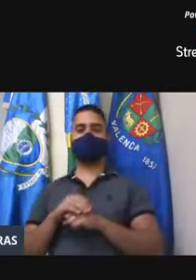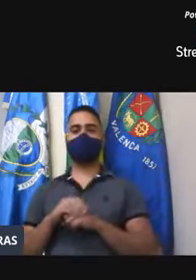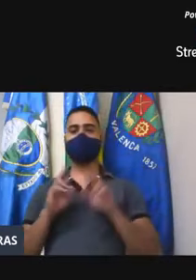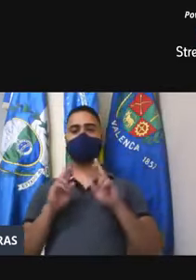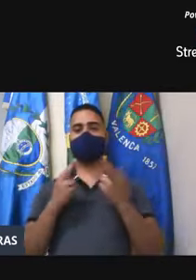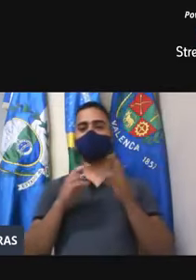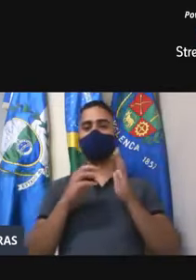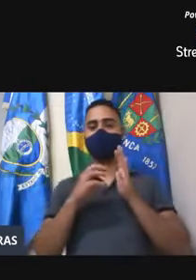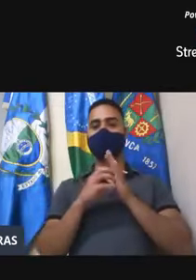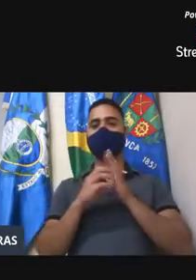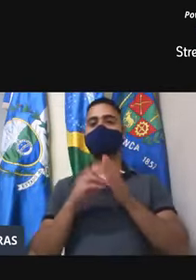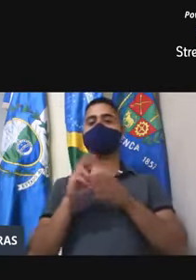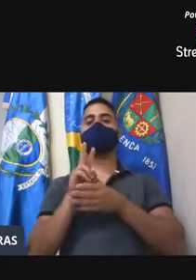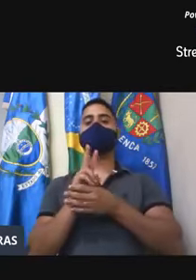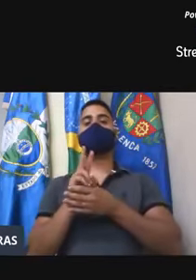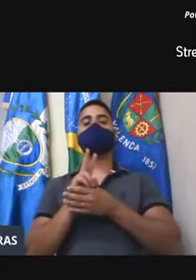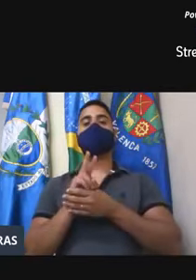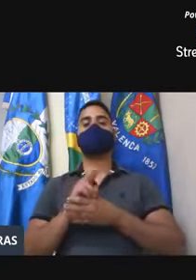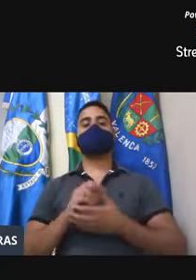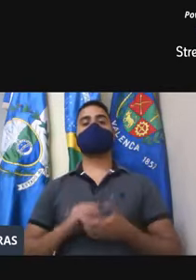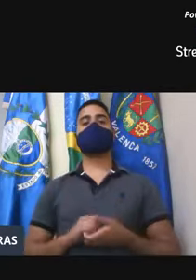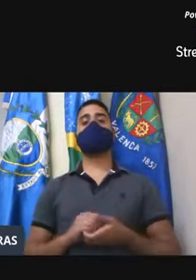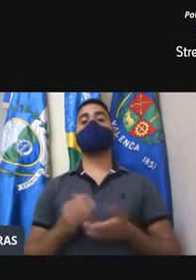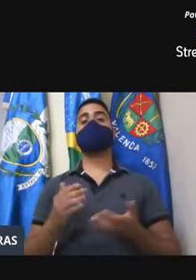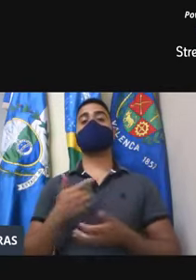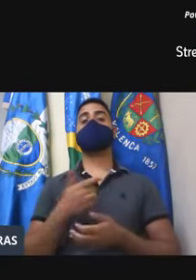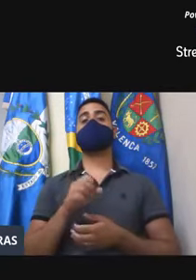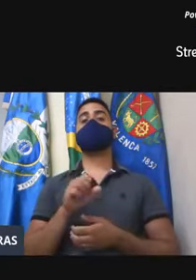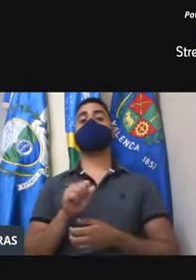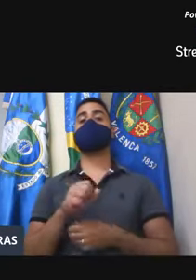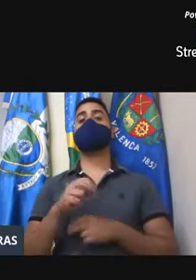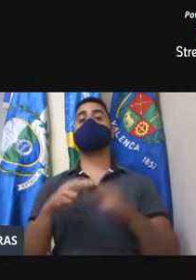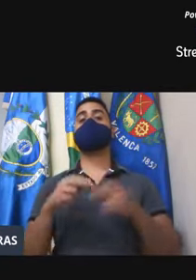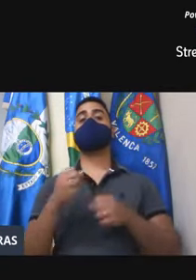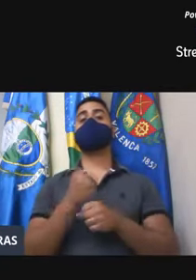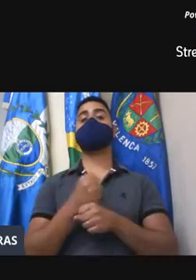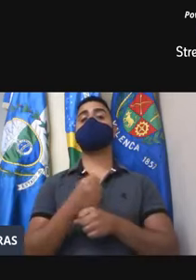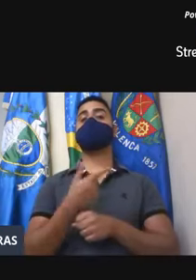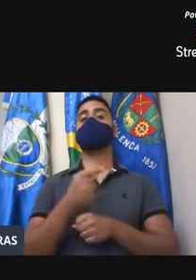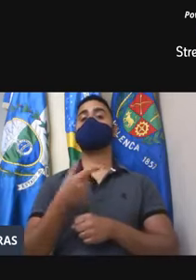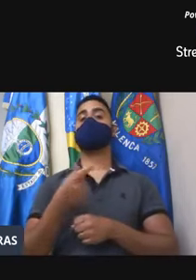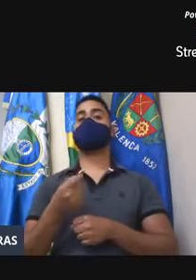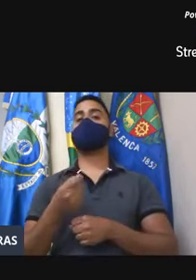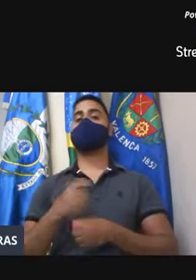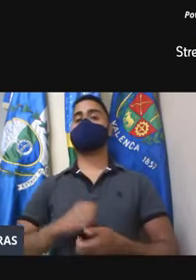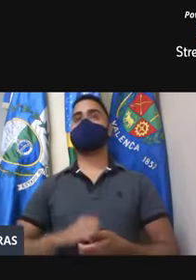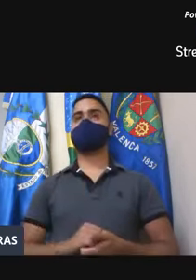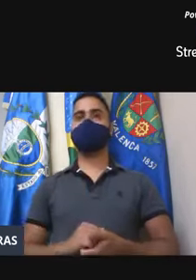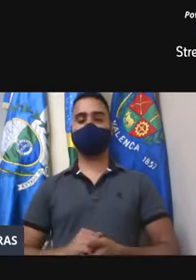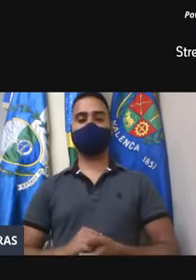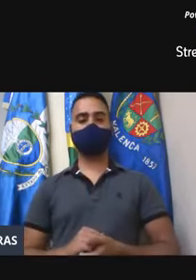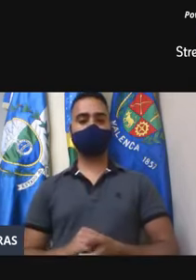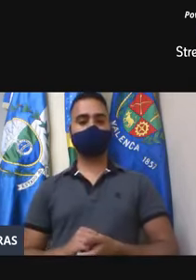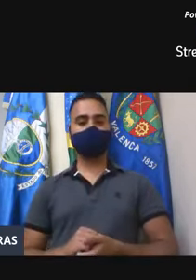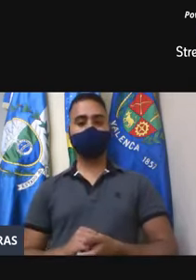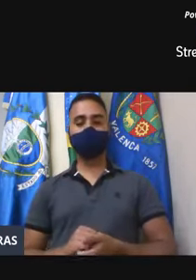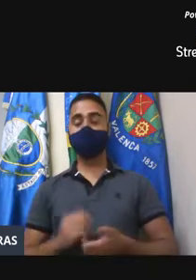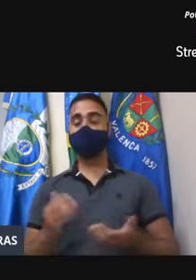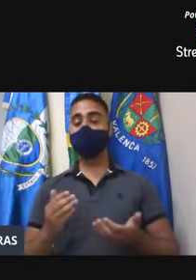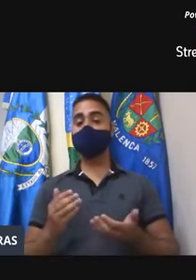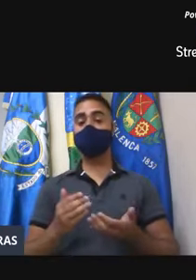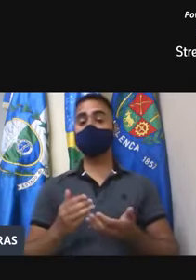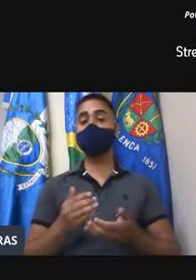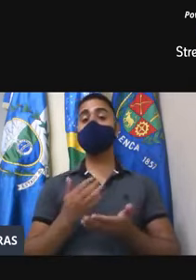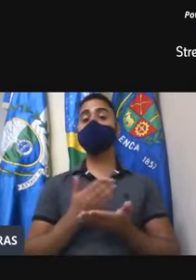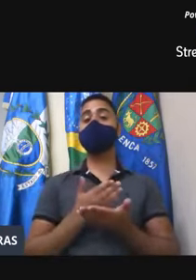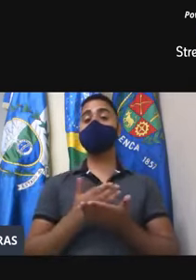número 029 de 2020, de 28 de julho de 2020. Como de costume, antes de